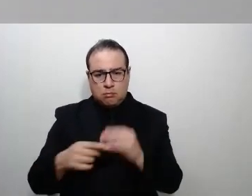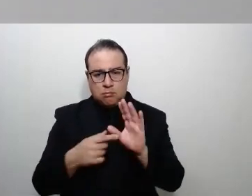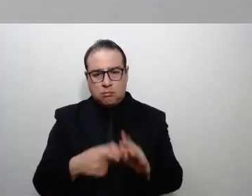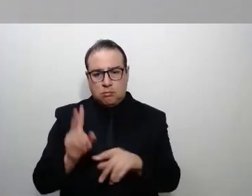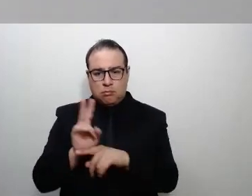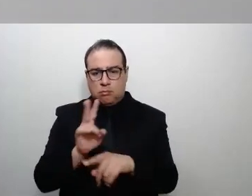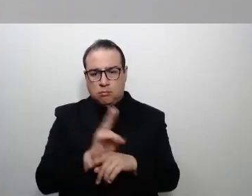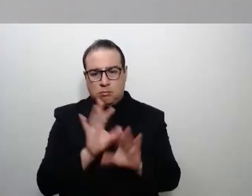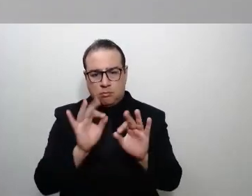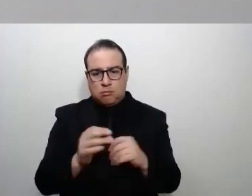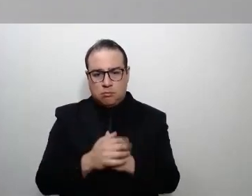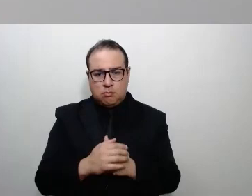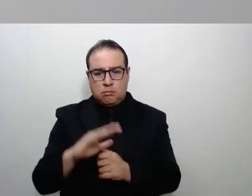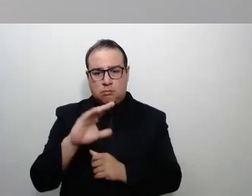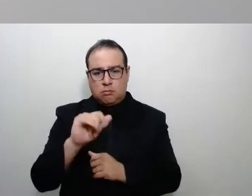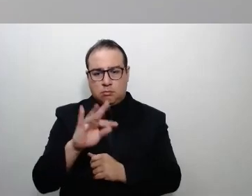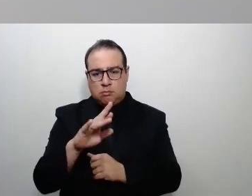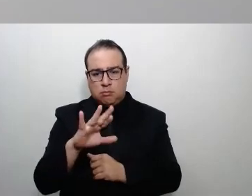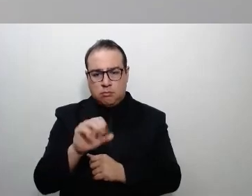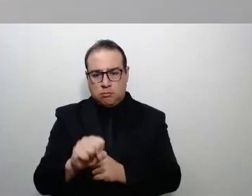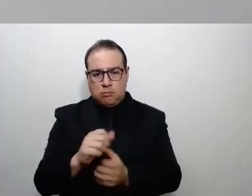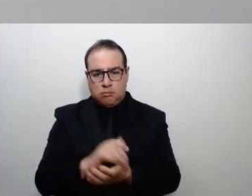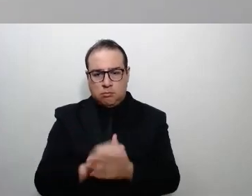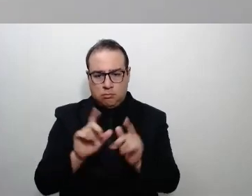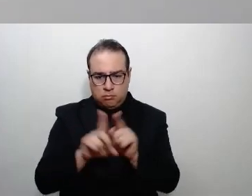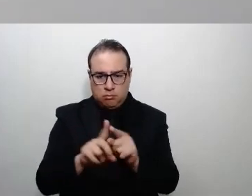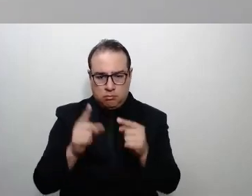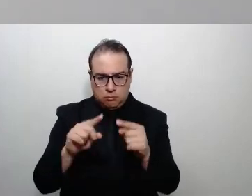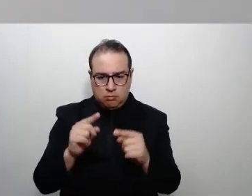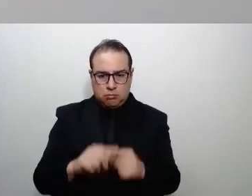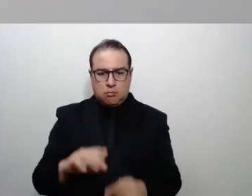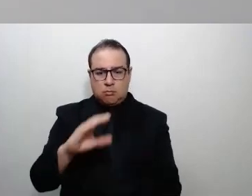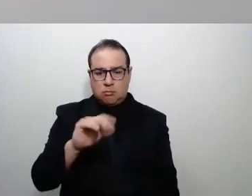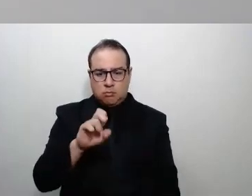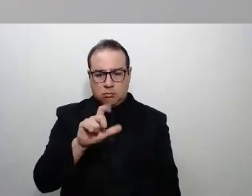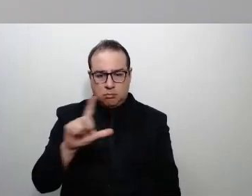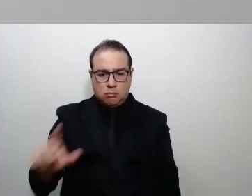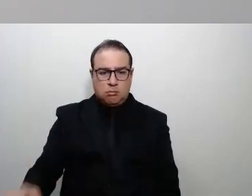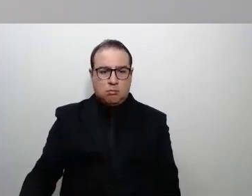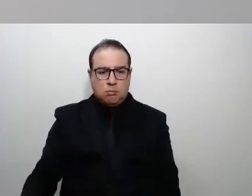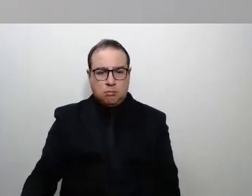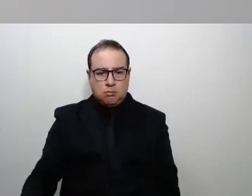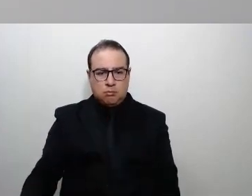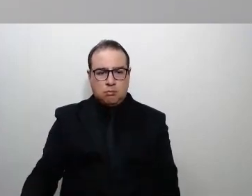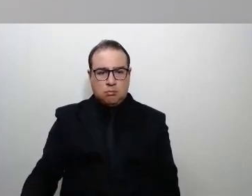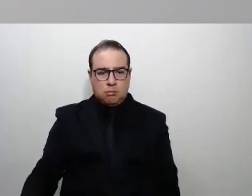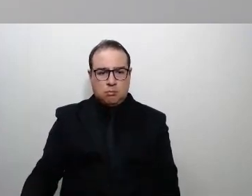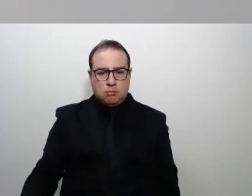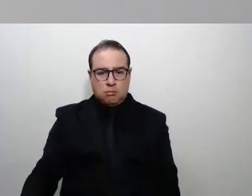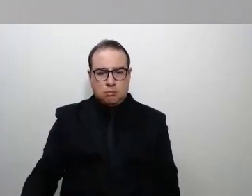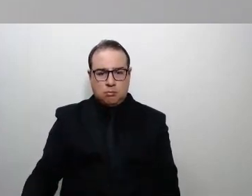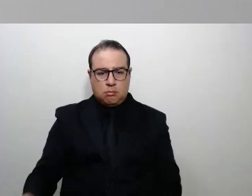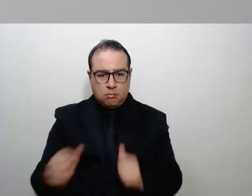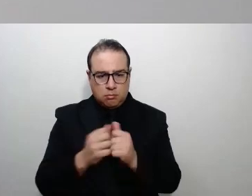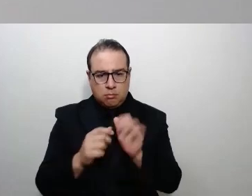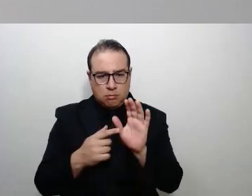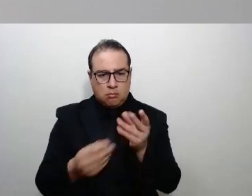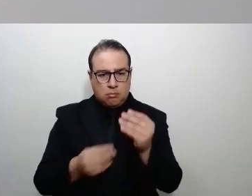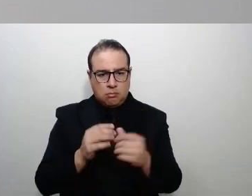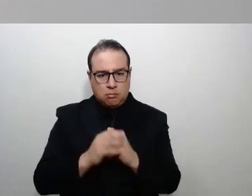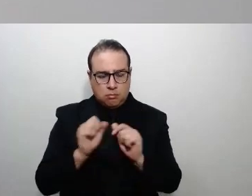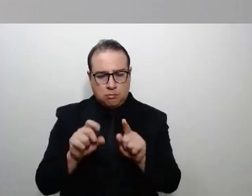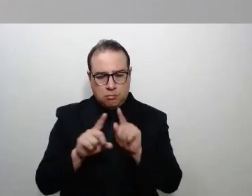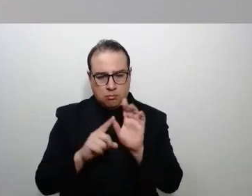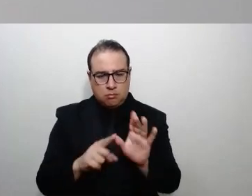fiscalização dos cartórios também do registro civil e eles estão colaborando conosco para que nós